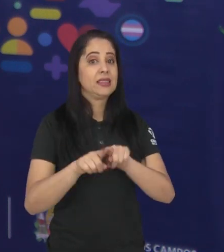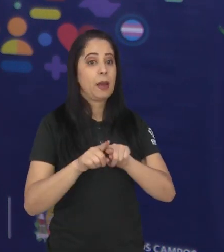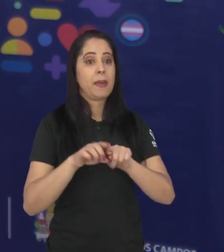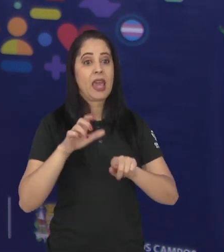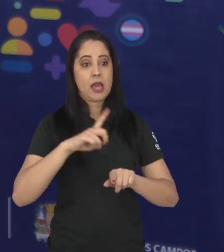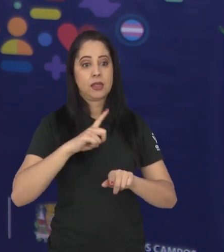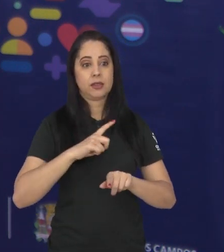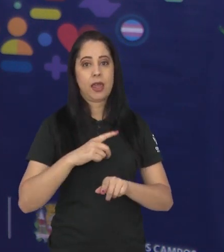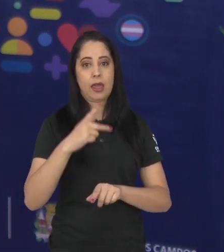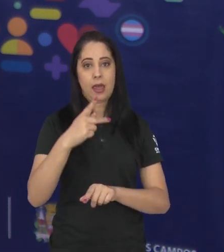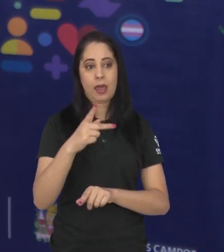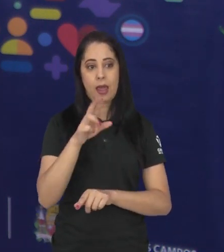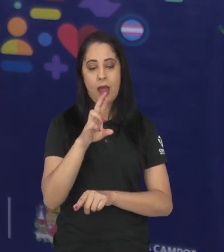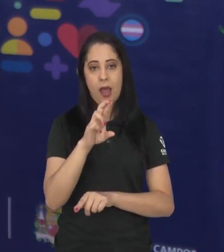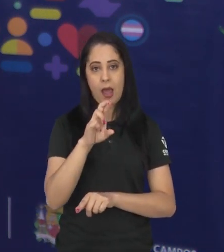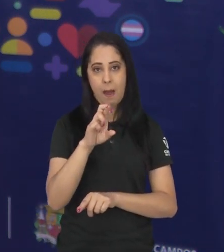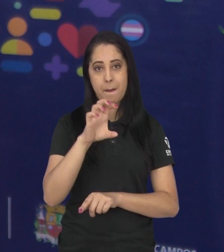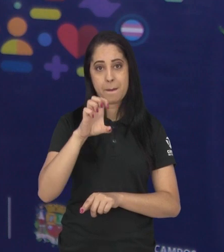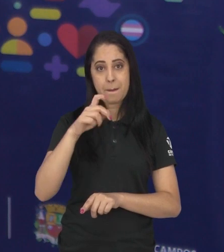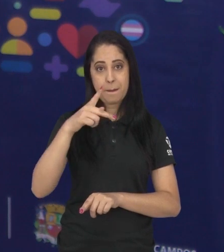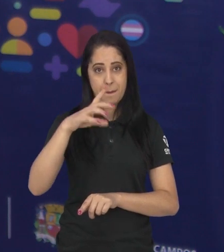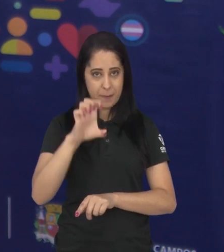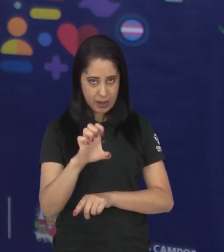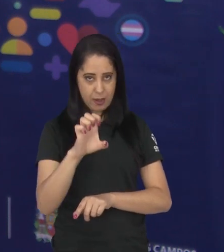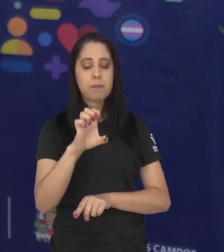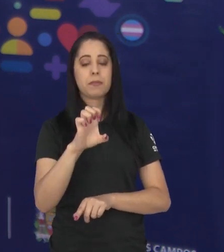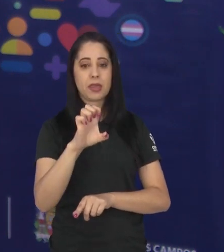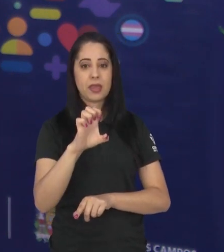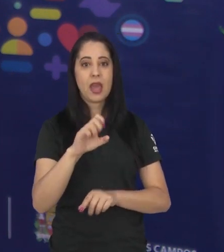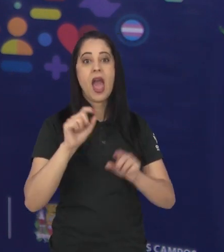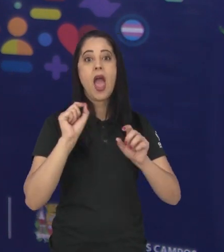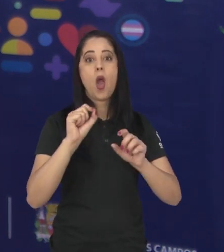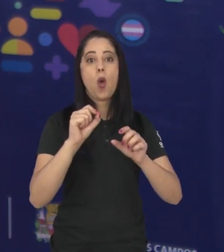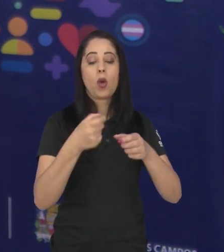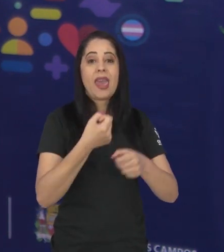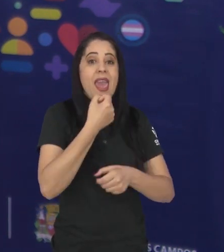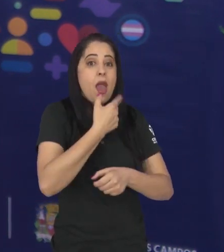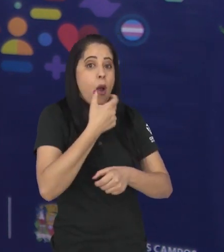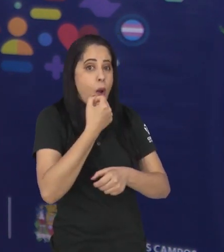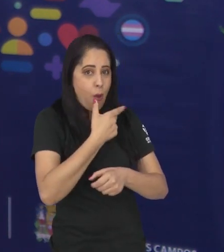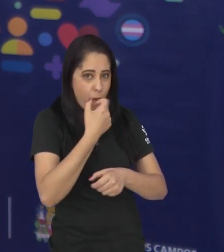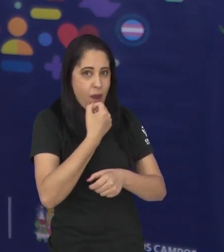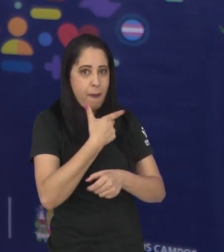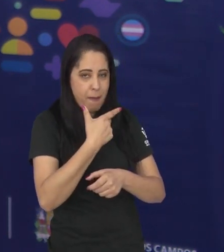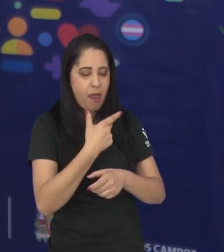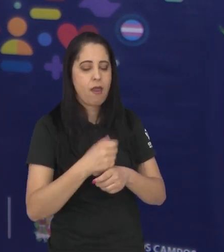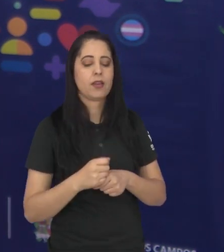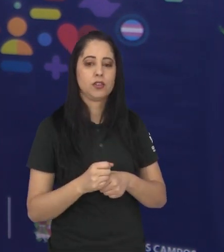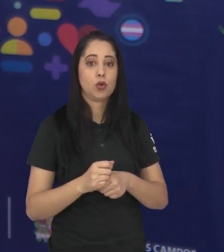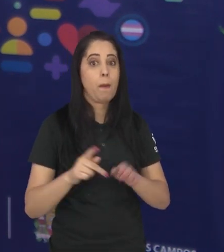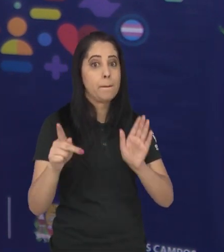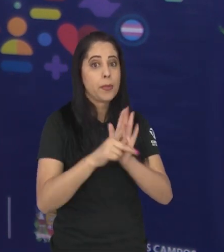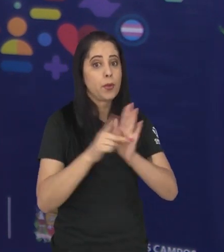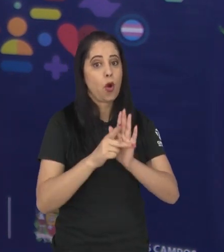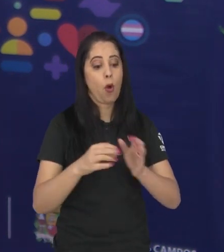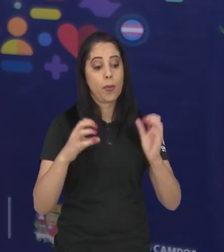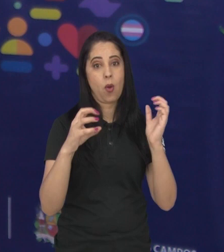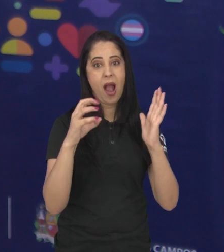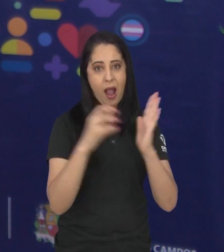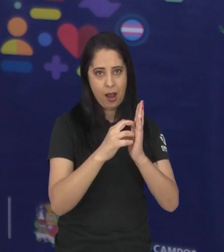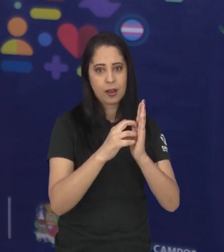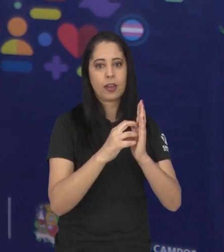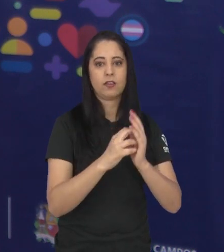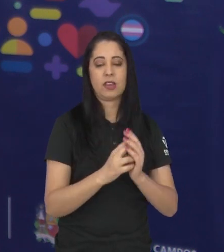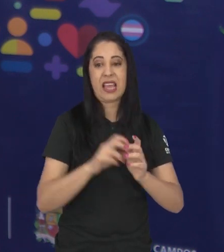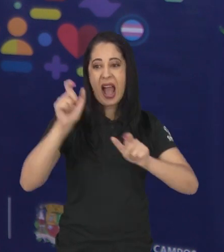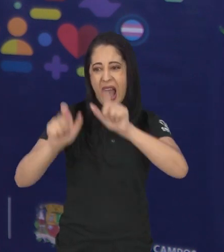PrEP, que é um instrumento de defesa muito importante e eficaz para o HIV, em pessoas